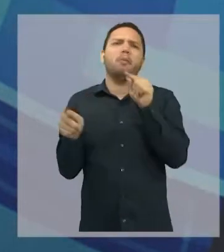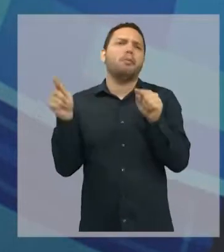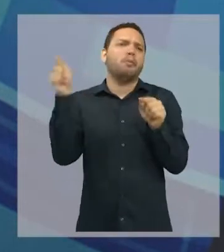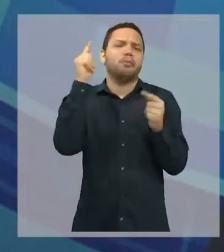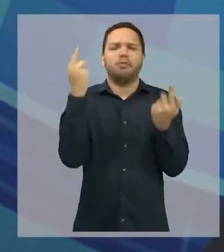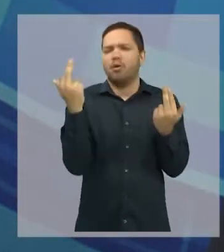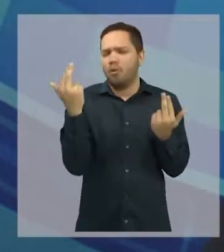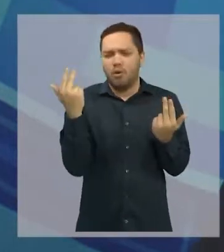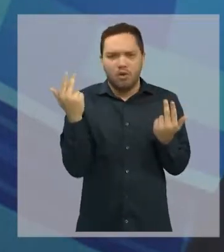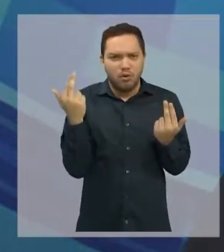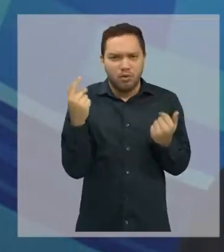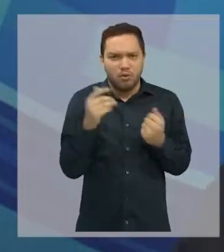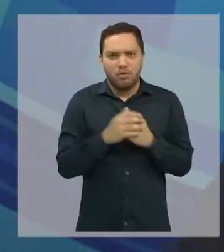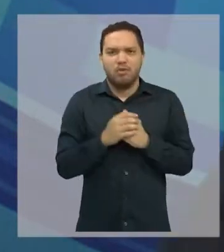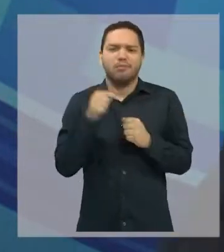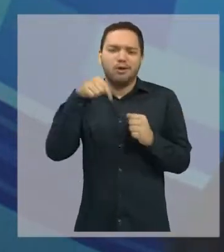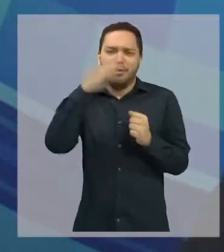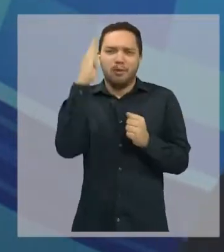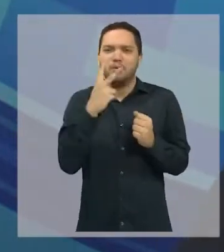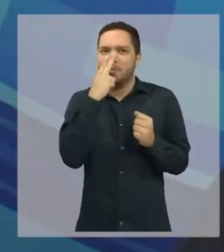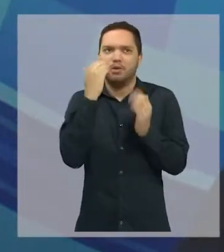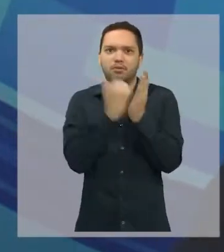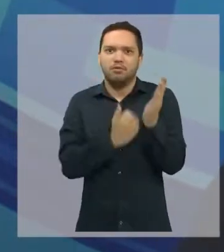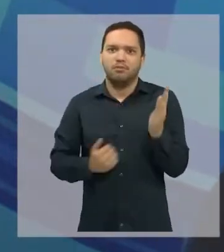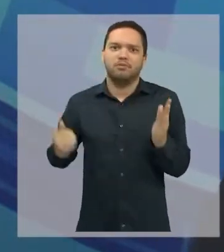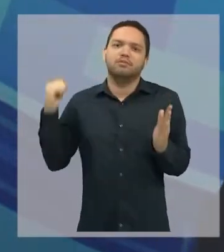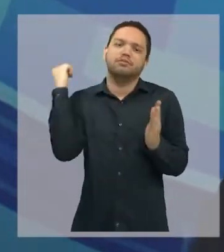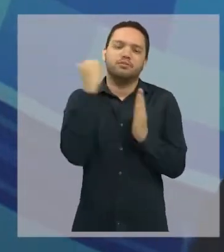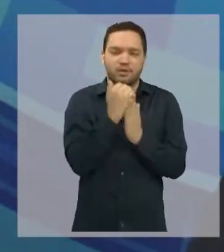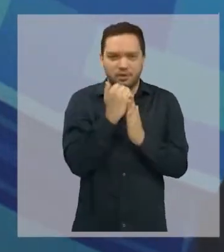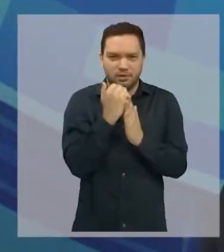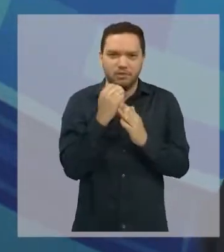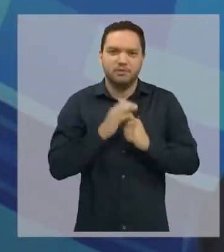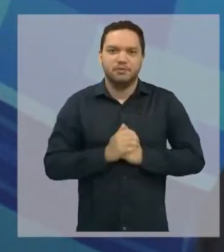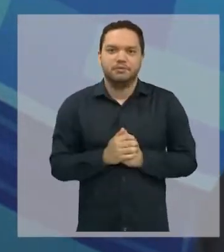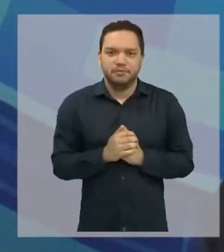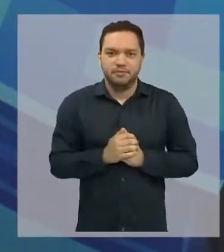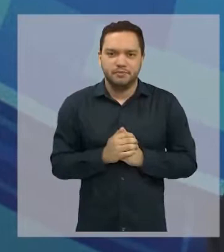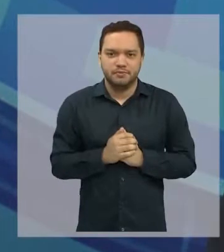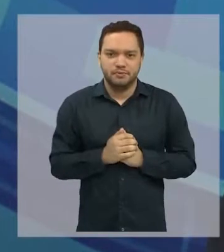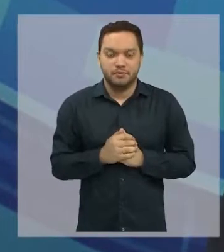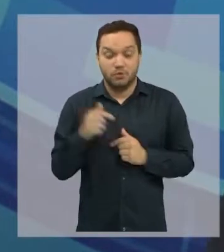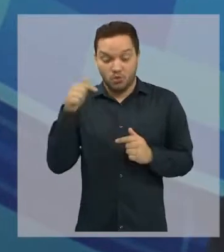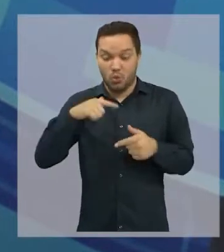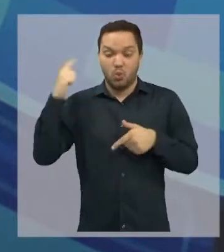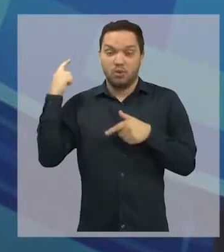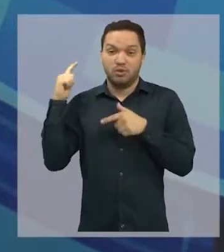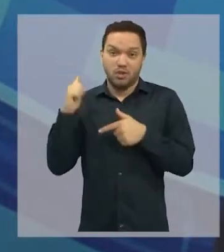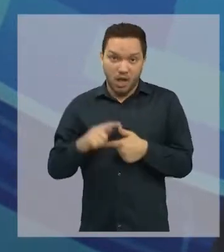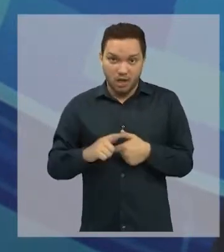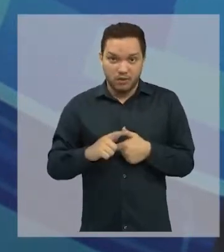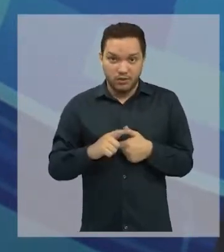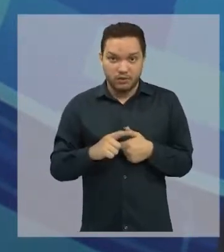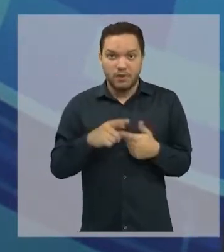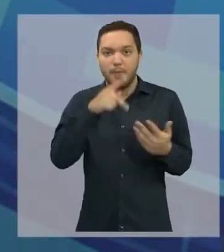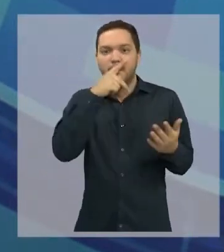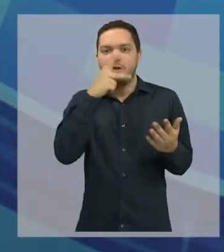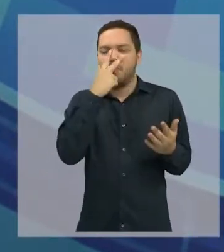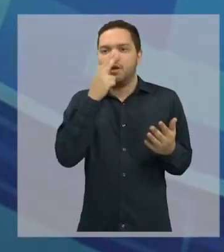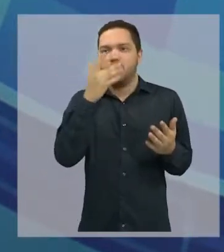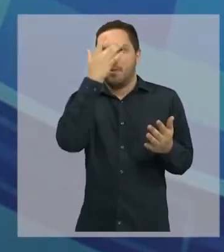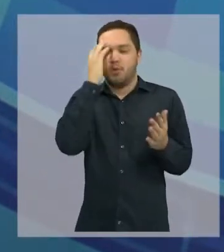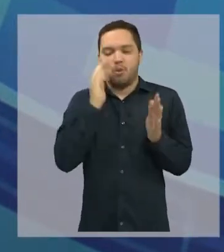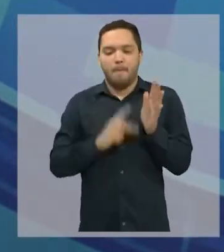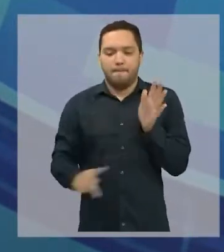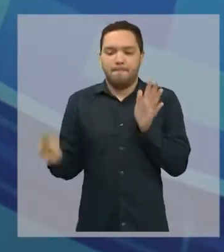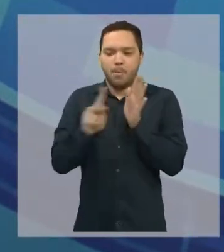todo, né? No Brasil tudo é mais exagerado, então os partidos aqui... Tudo é superlativo. A nossa tradição de os partidos terem